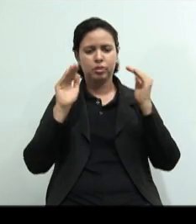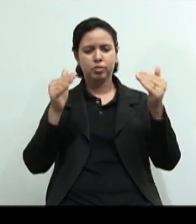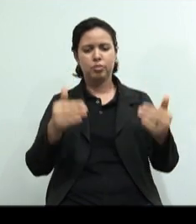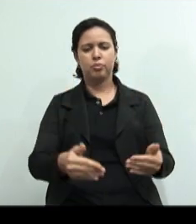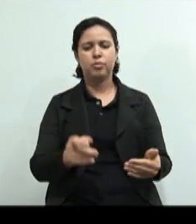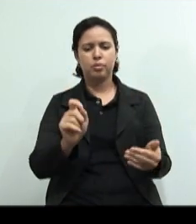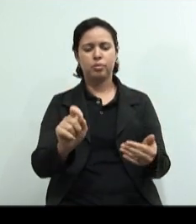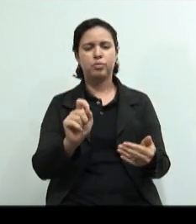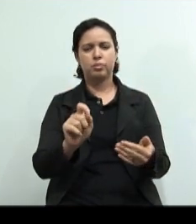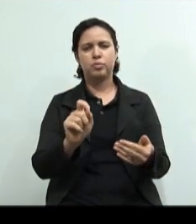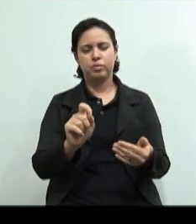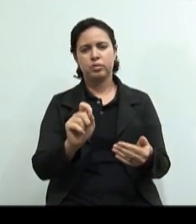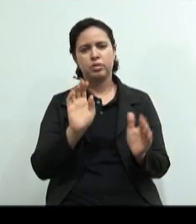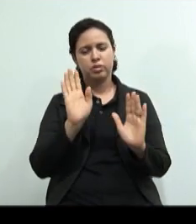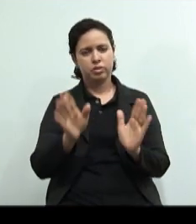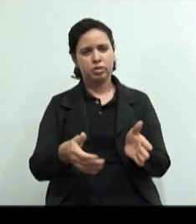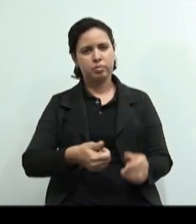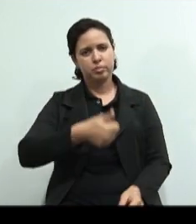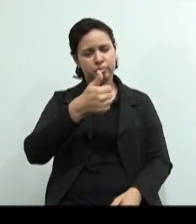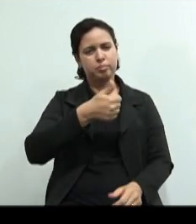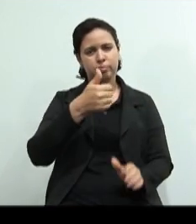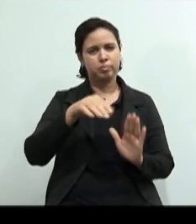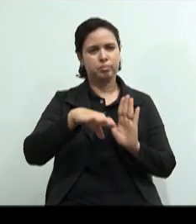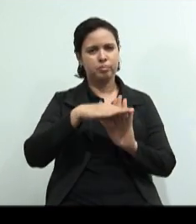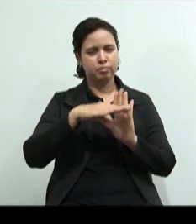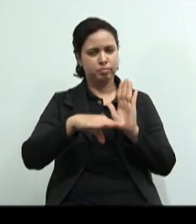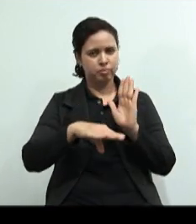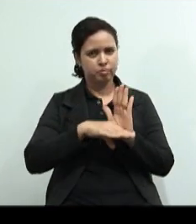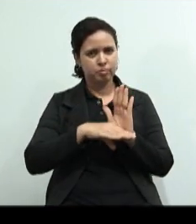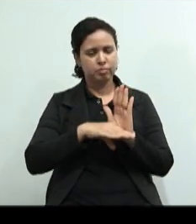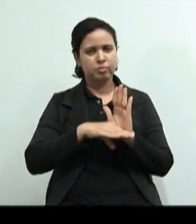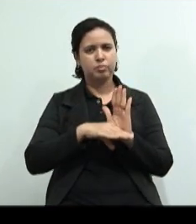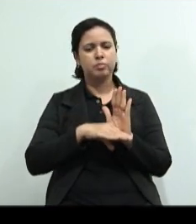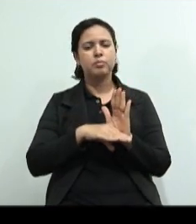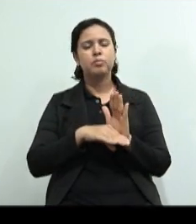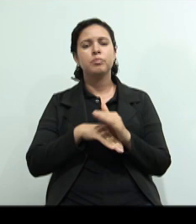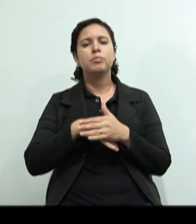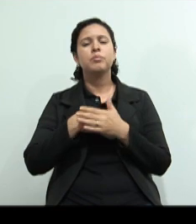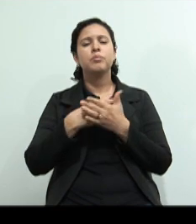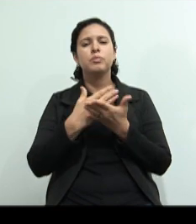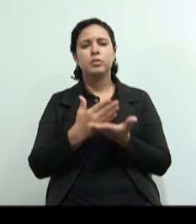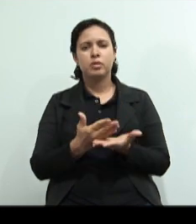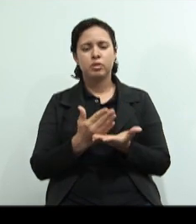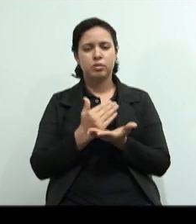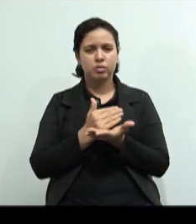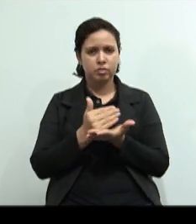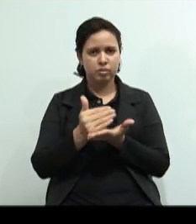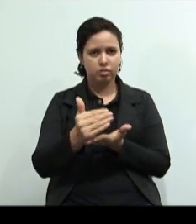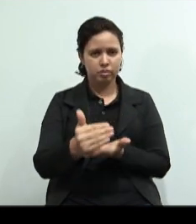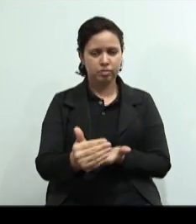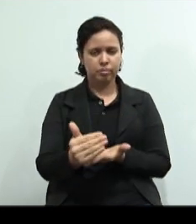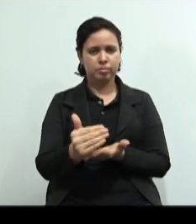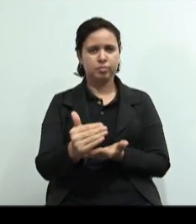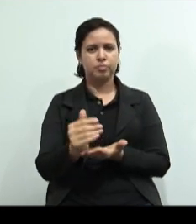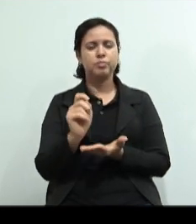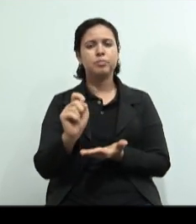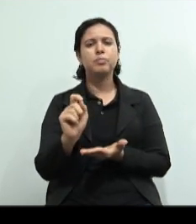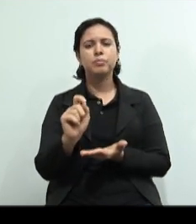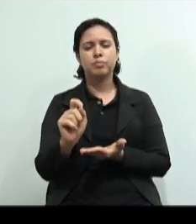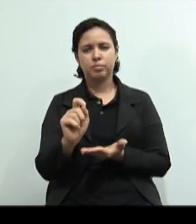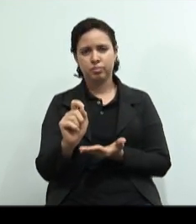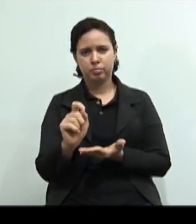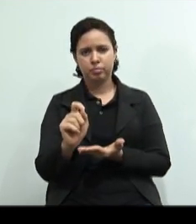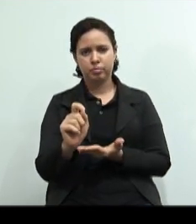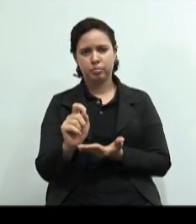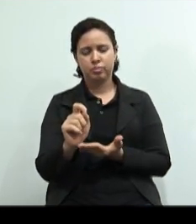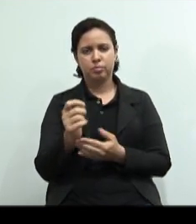foi definido na primeira fase. Logo, são coletados dados para uma